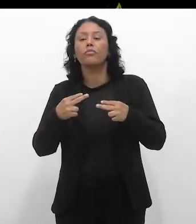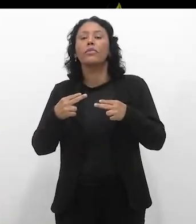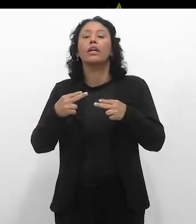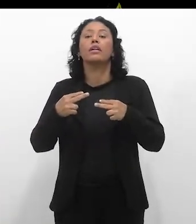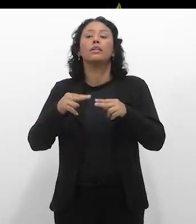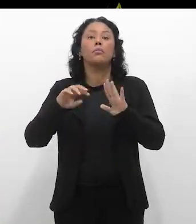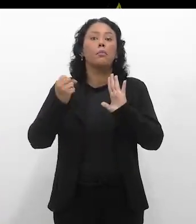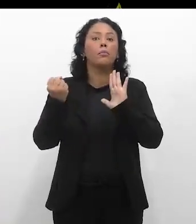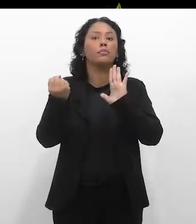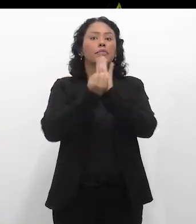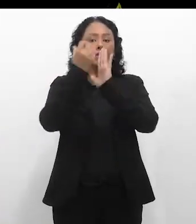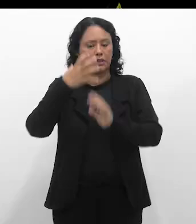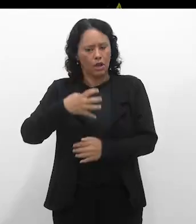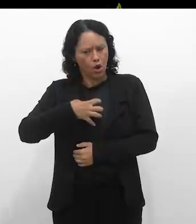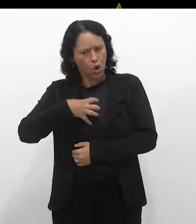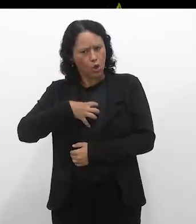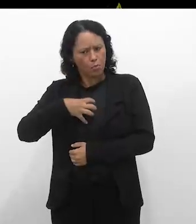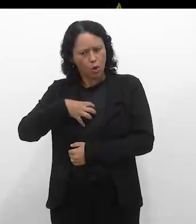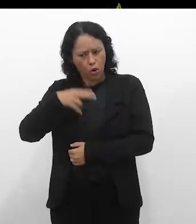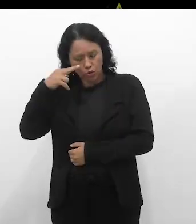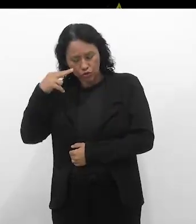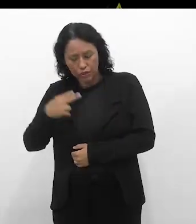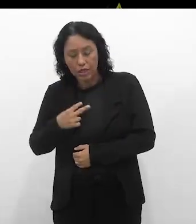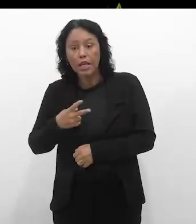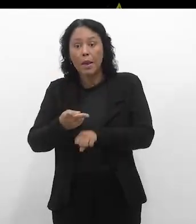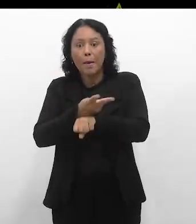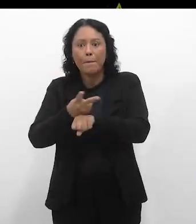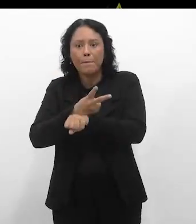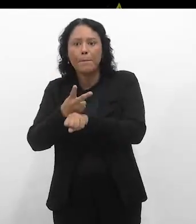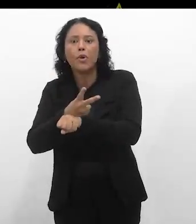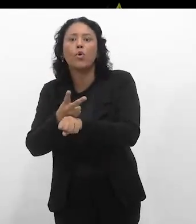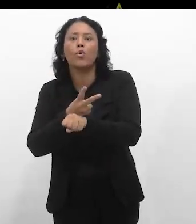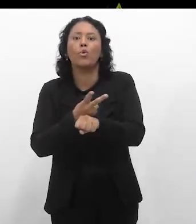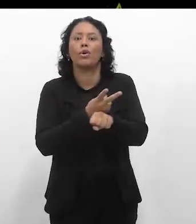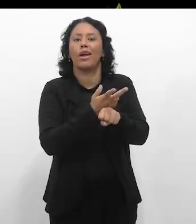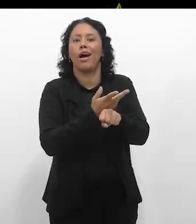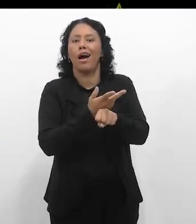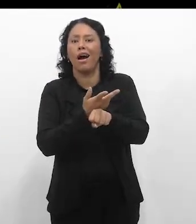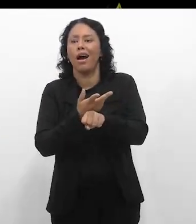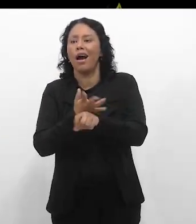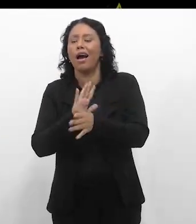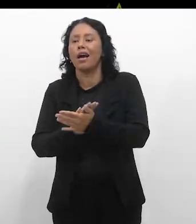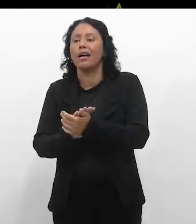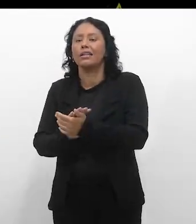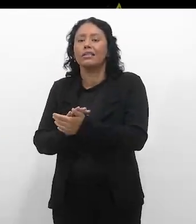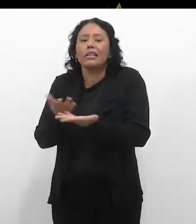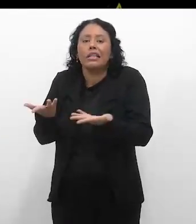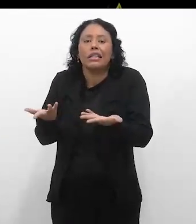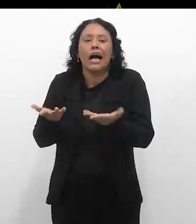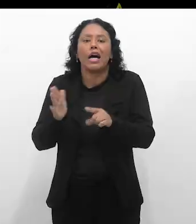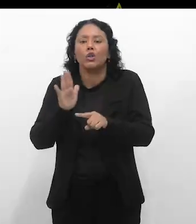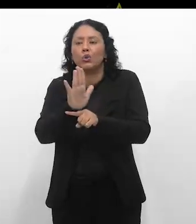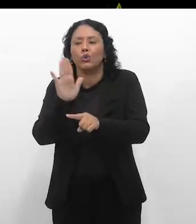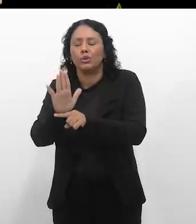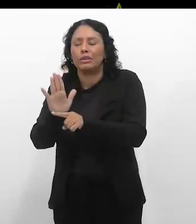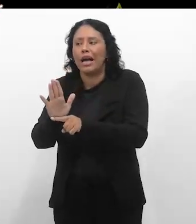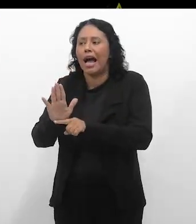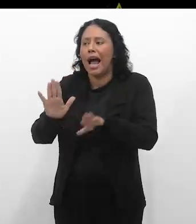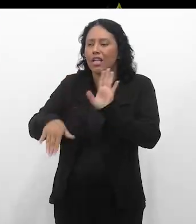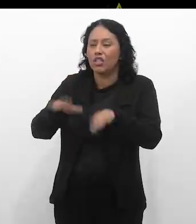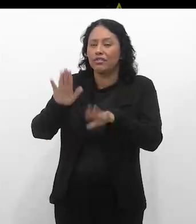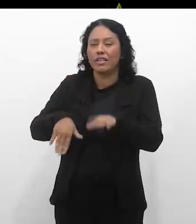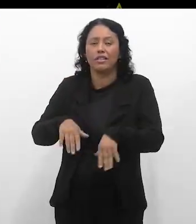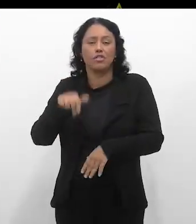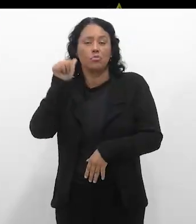corpo dela, nos sinais que o corpo, né, tá dando e procurar ajuda. Não pode ter vergonha. Tem mulheres que também,